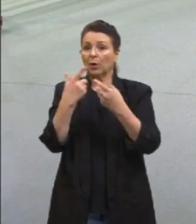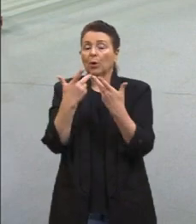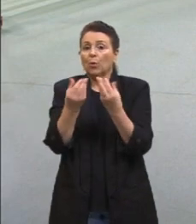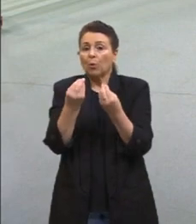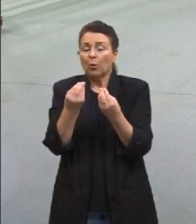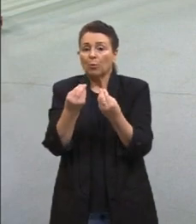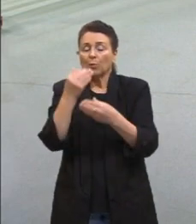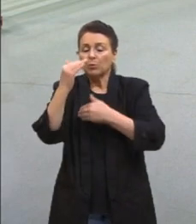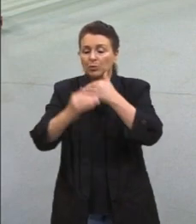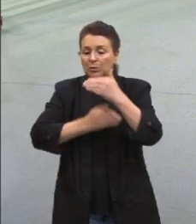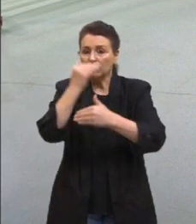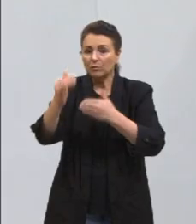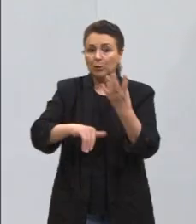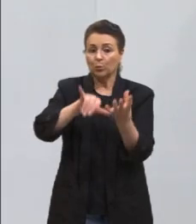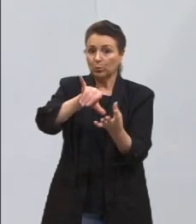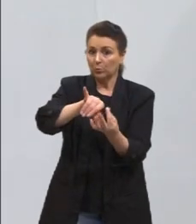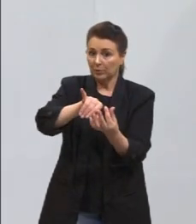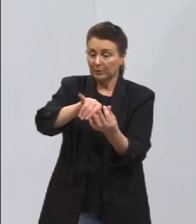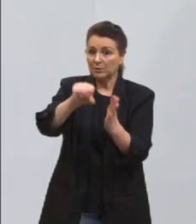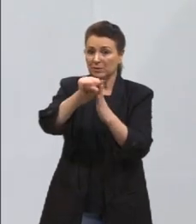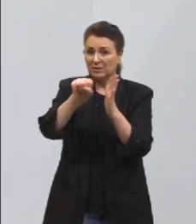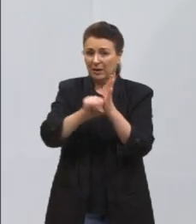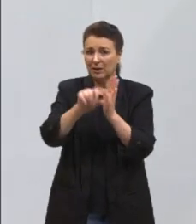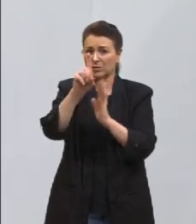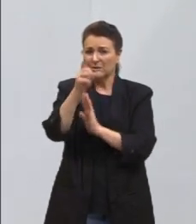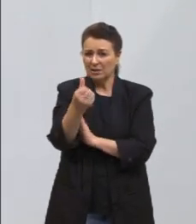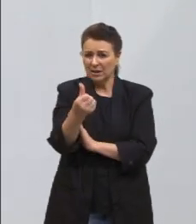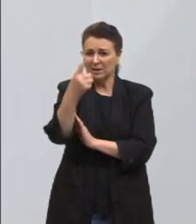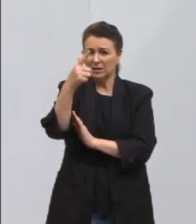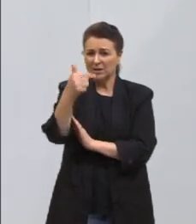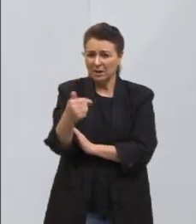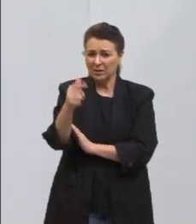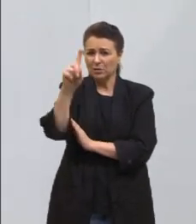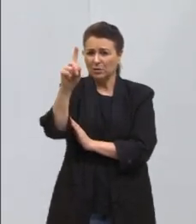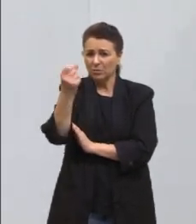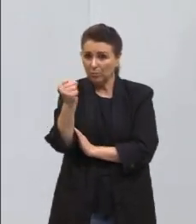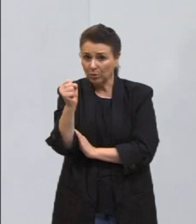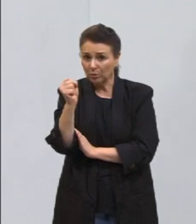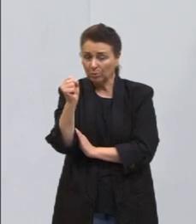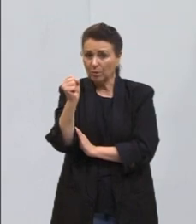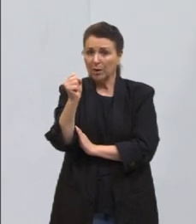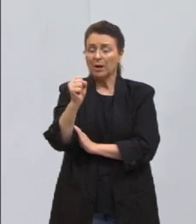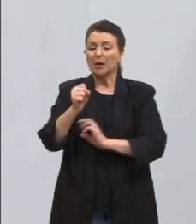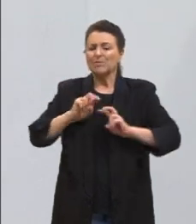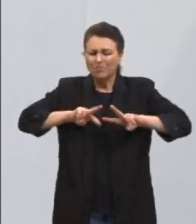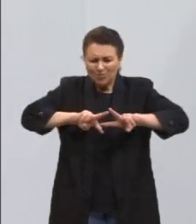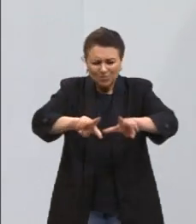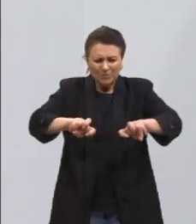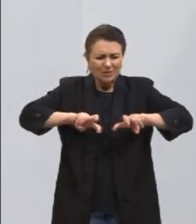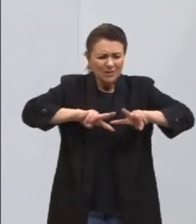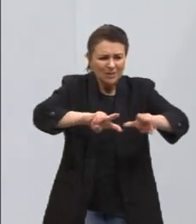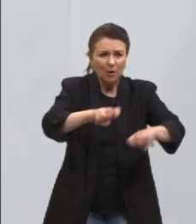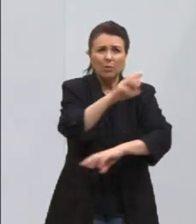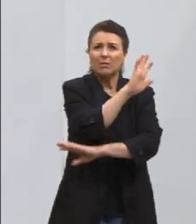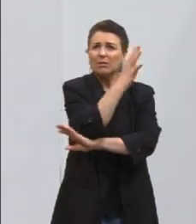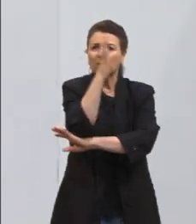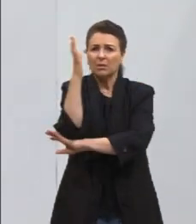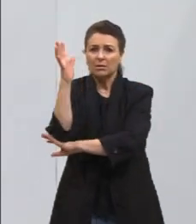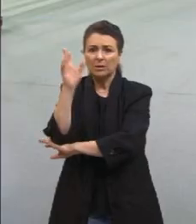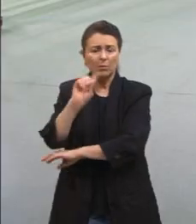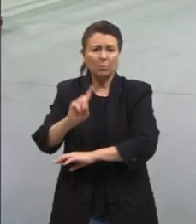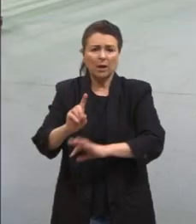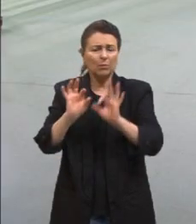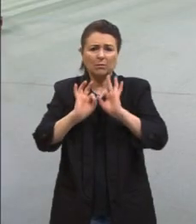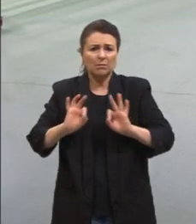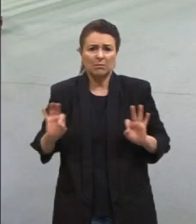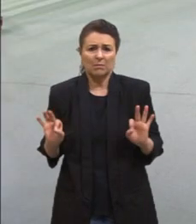do capitalismo no século 16 17 18 a essa essa super exploração da natureza que ela não é renovável